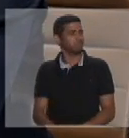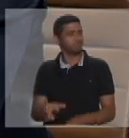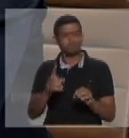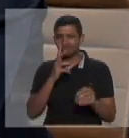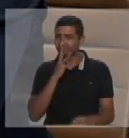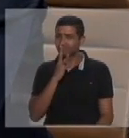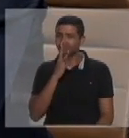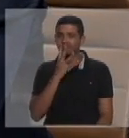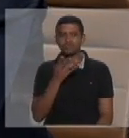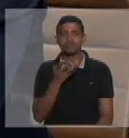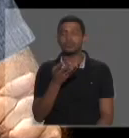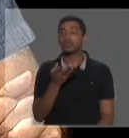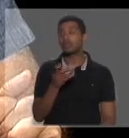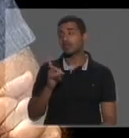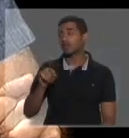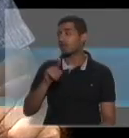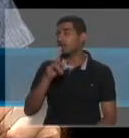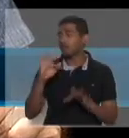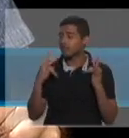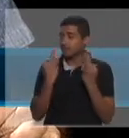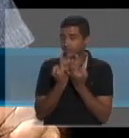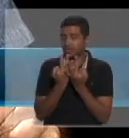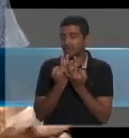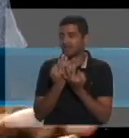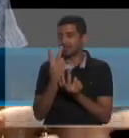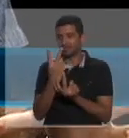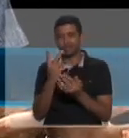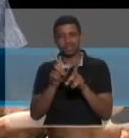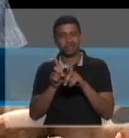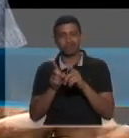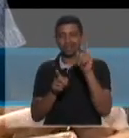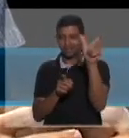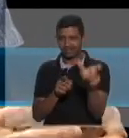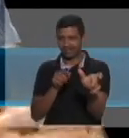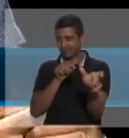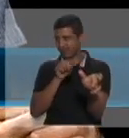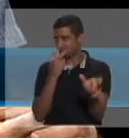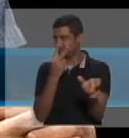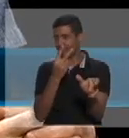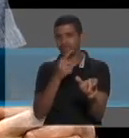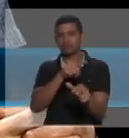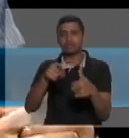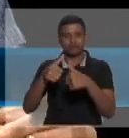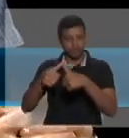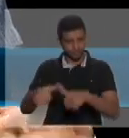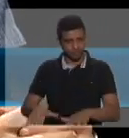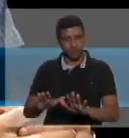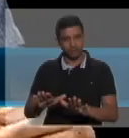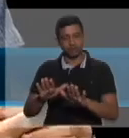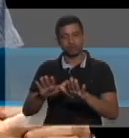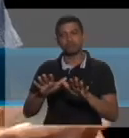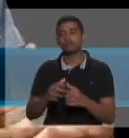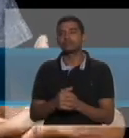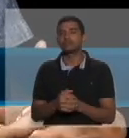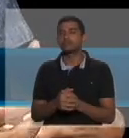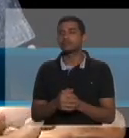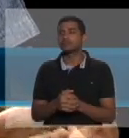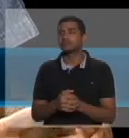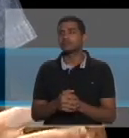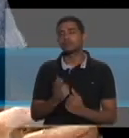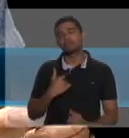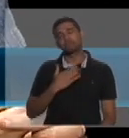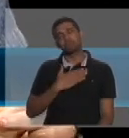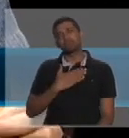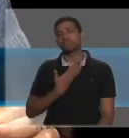muito interessante. A família do 2 e o 2 ficaram, né, na região. Para